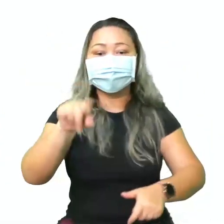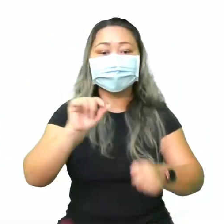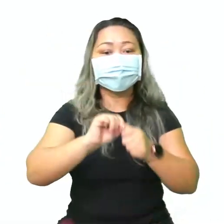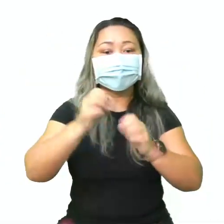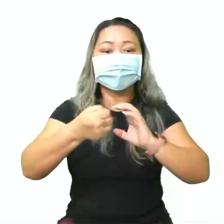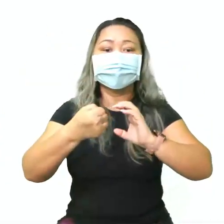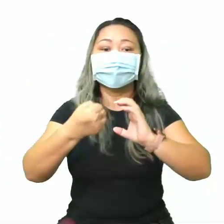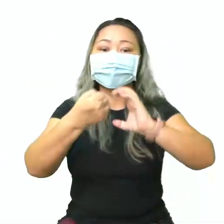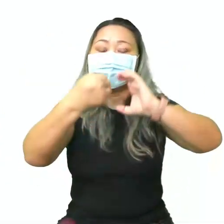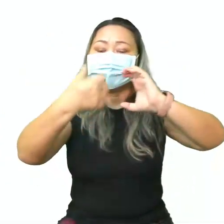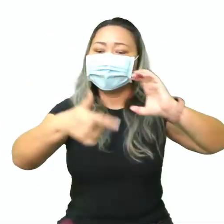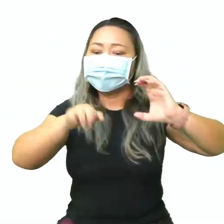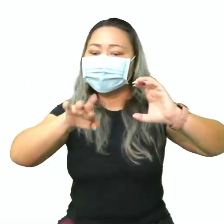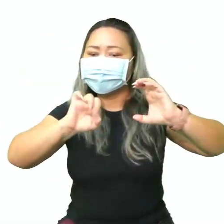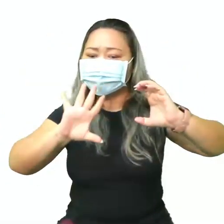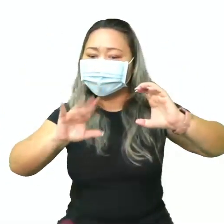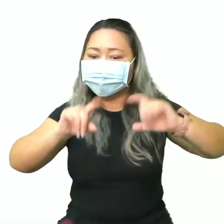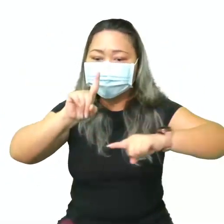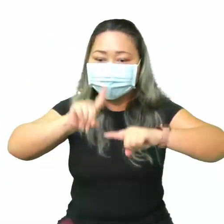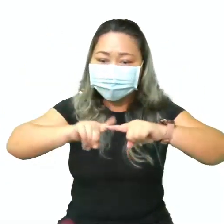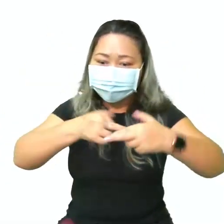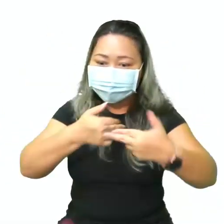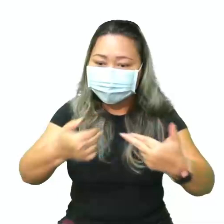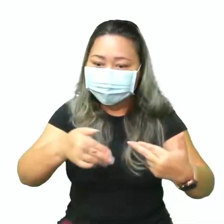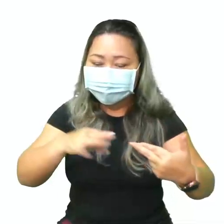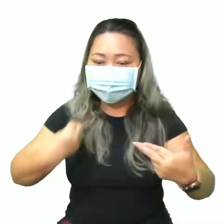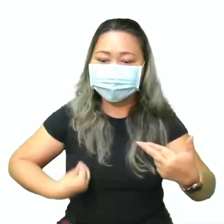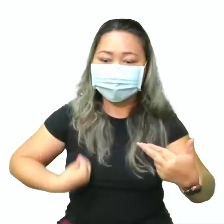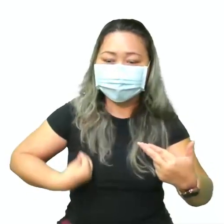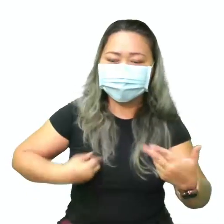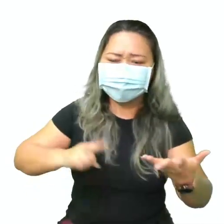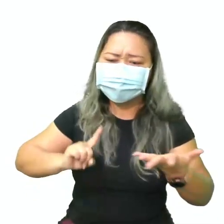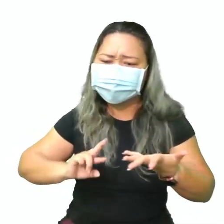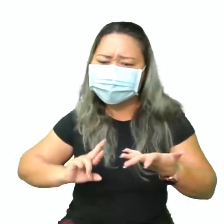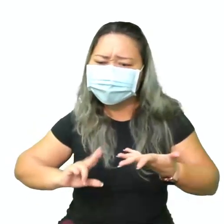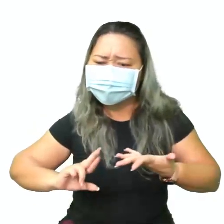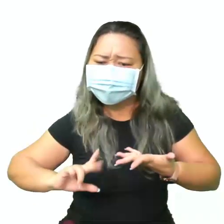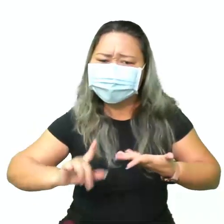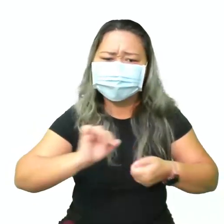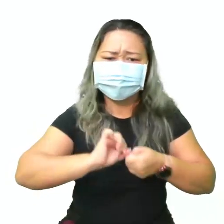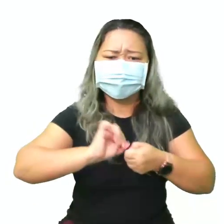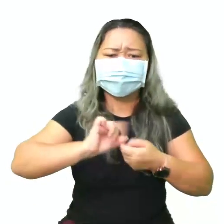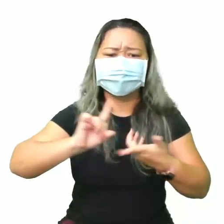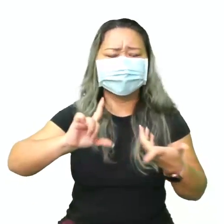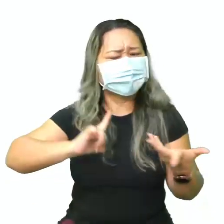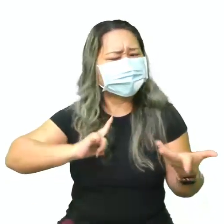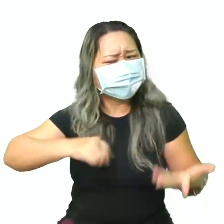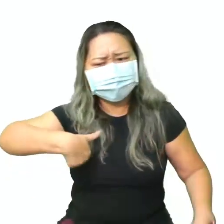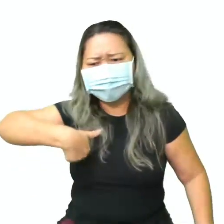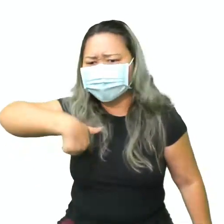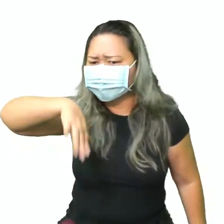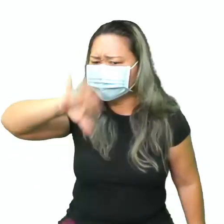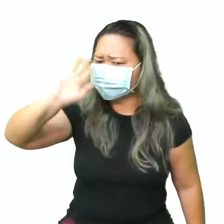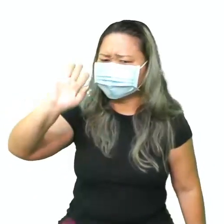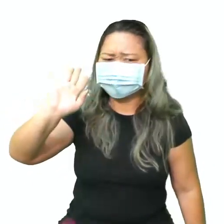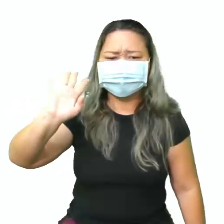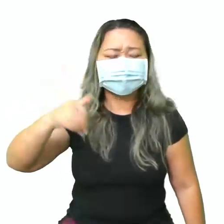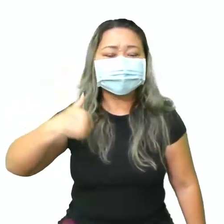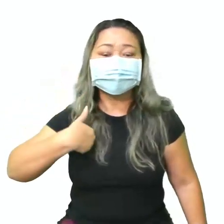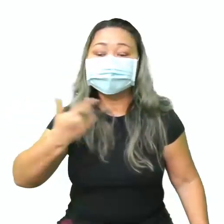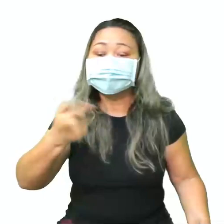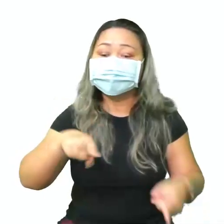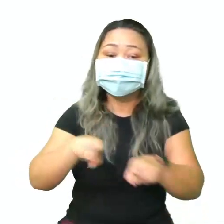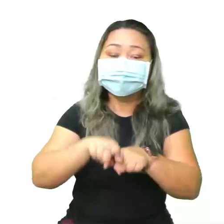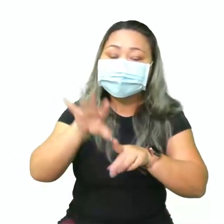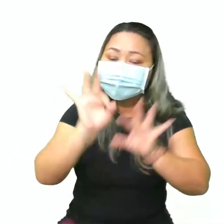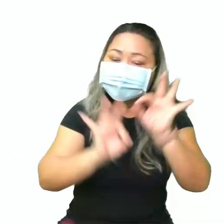bom? E é muito importante para a gente que você tenha, né, nos dê esse retorno de como é que tá chegando aí para você,